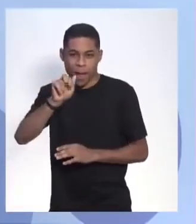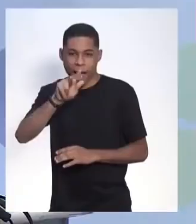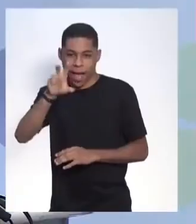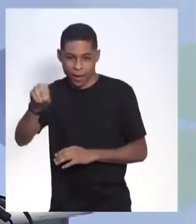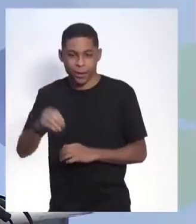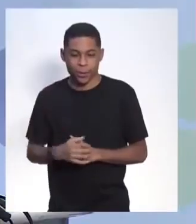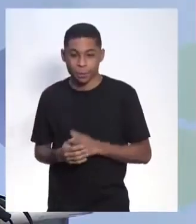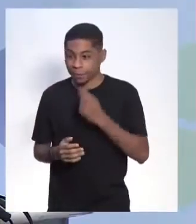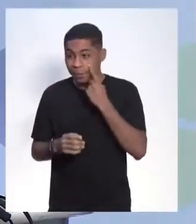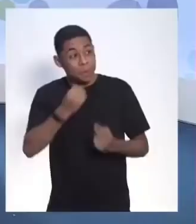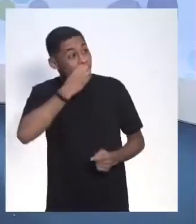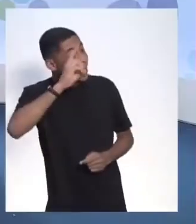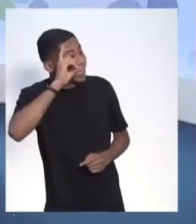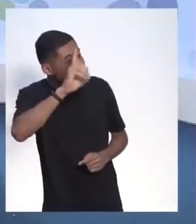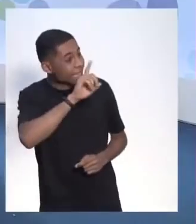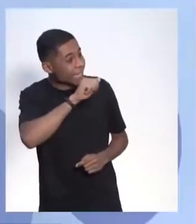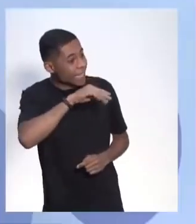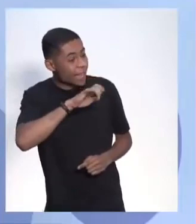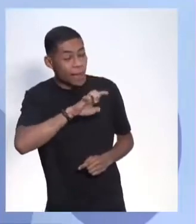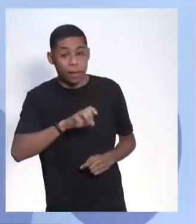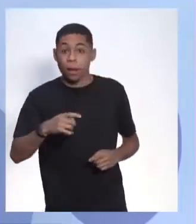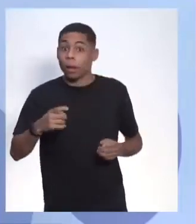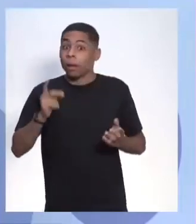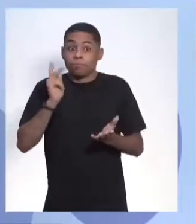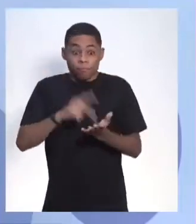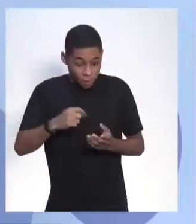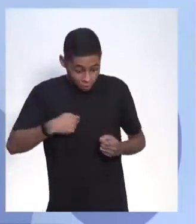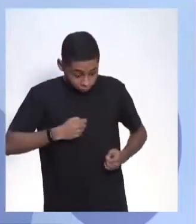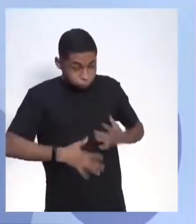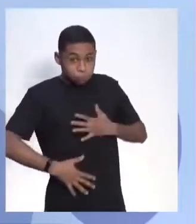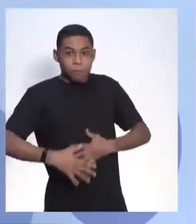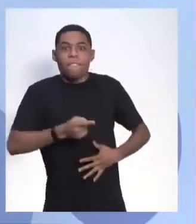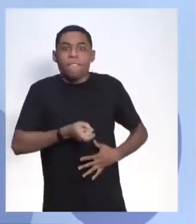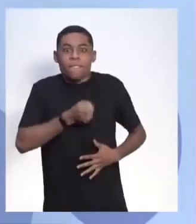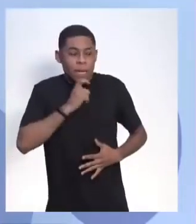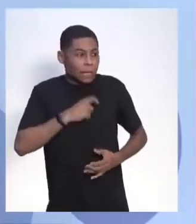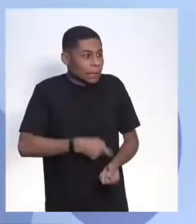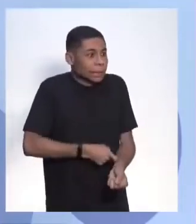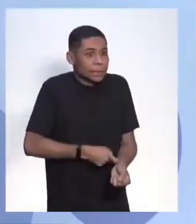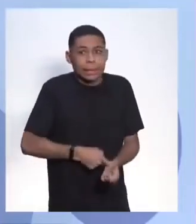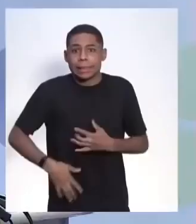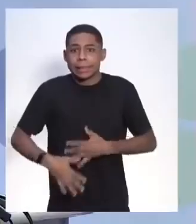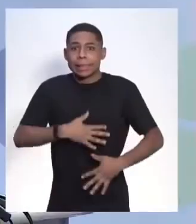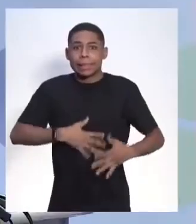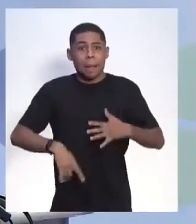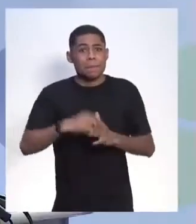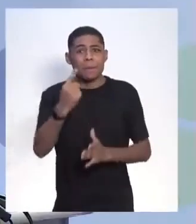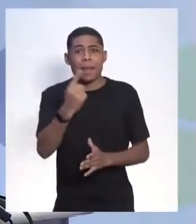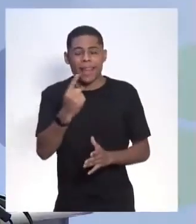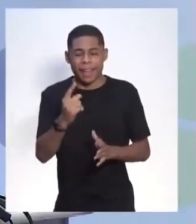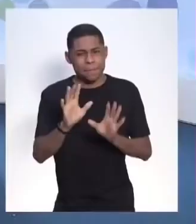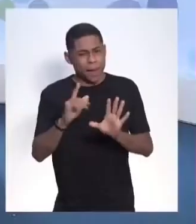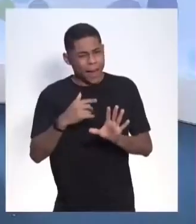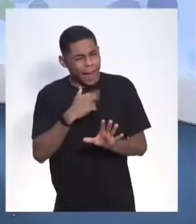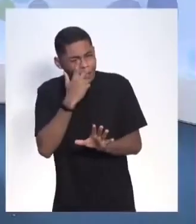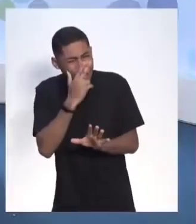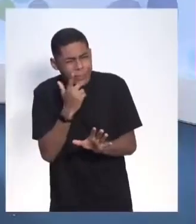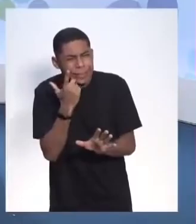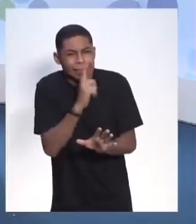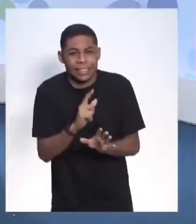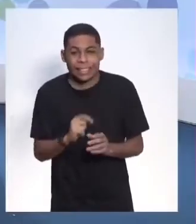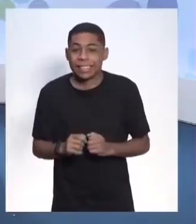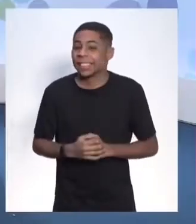Fala pro povo, dá nervoso ficar aqui? Olha, eu tô com frio na barriga. É a primeira vez, mas acho que eu vou dar conta. Vai sim. Você lê as habilidades pra